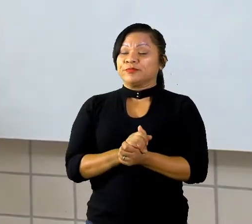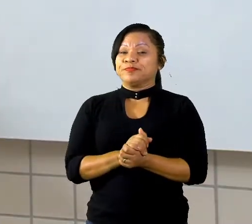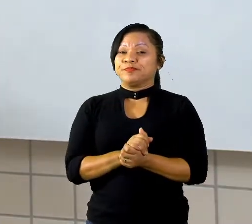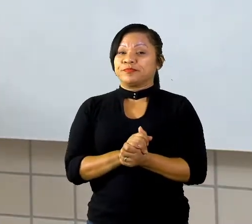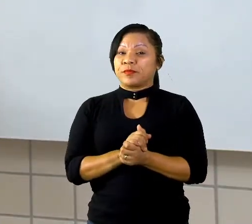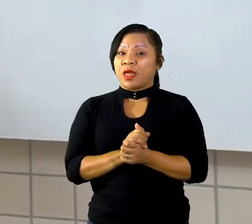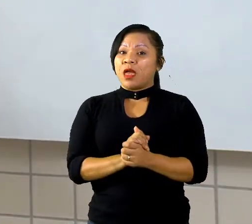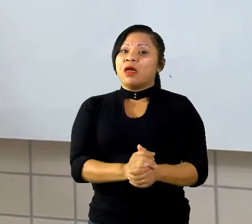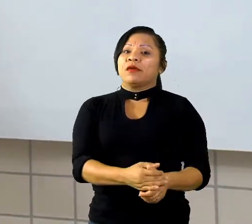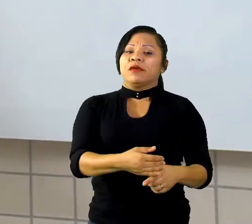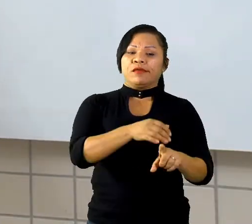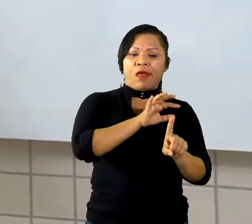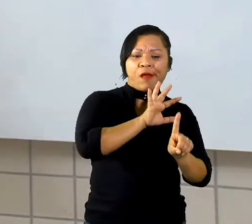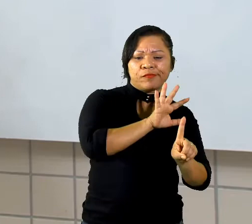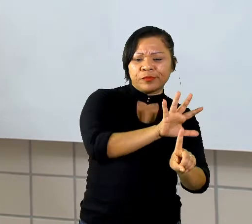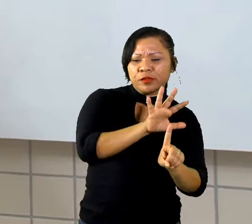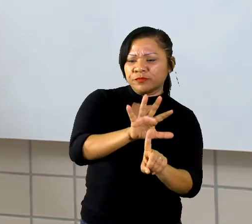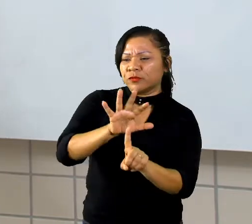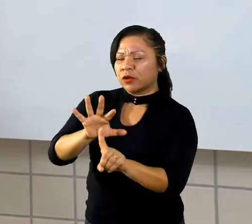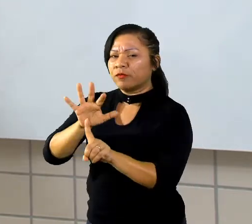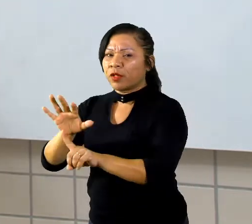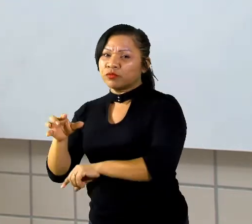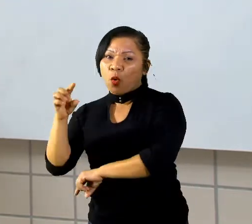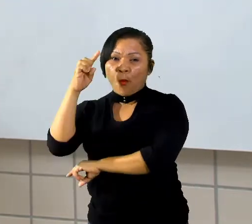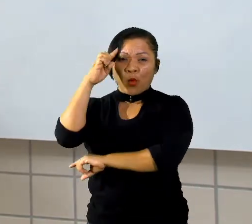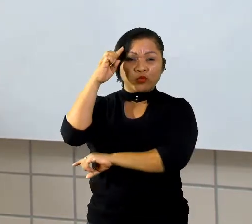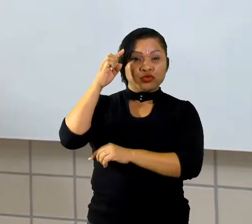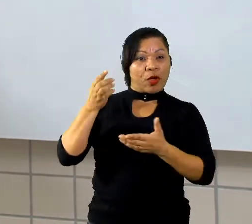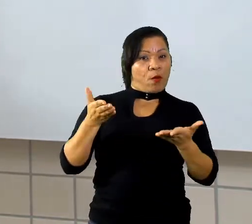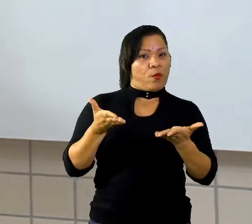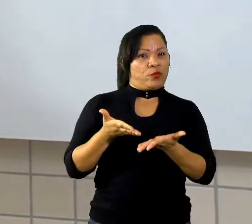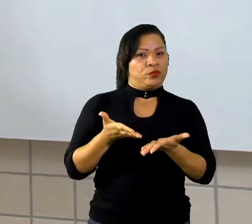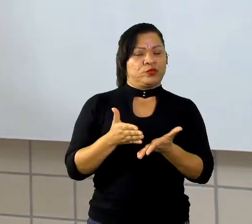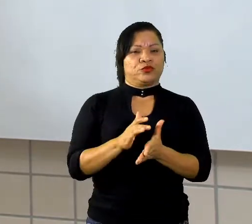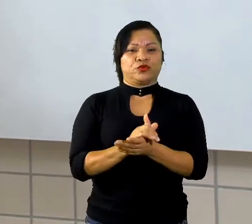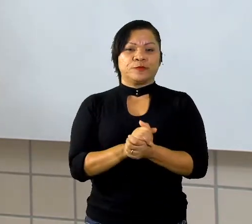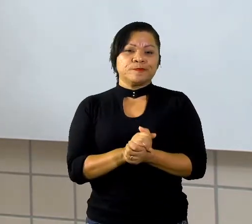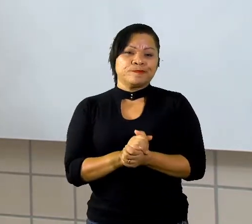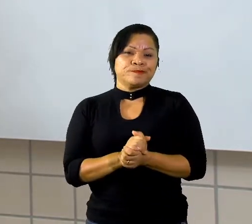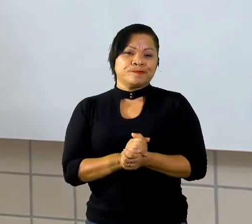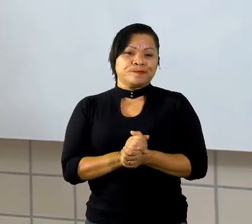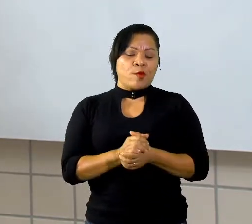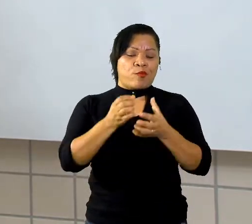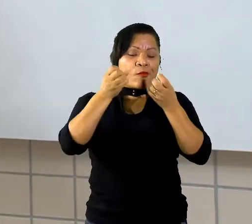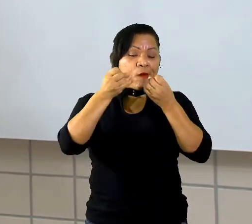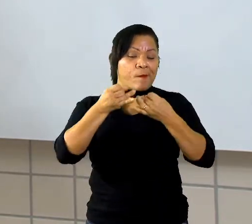influenciado os nossos dias hoje. Eu estou falando da época das eleições.